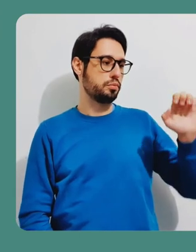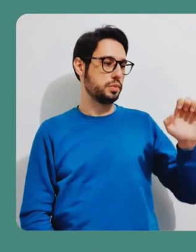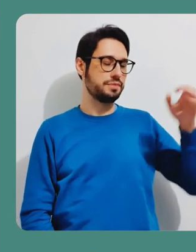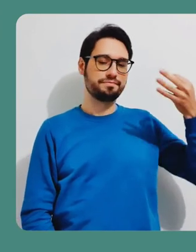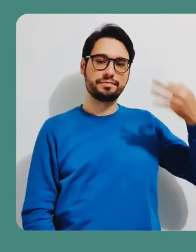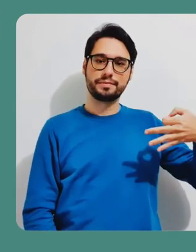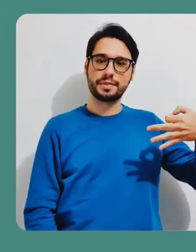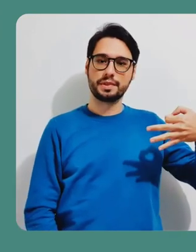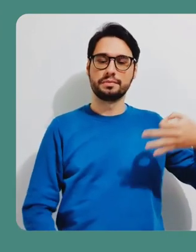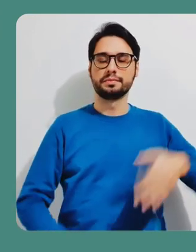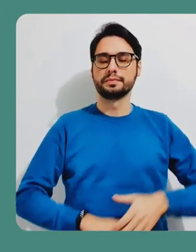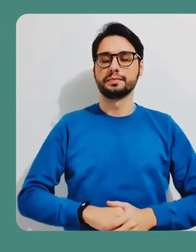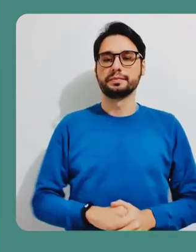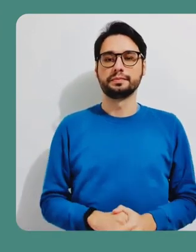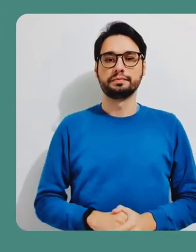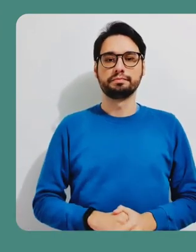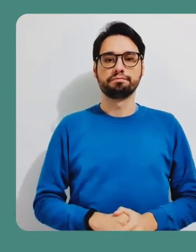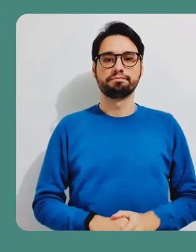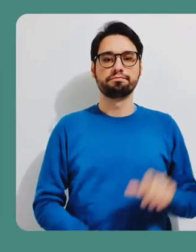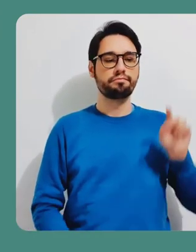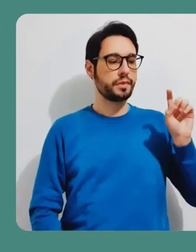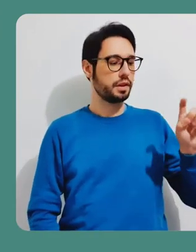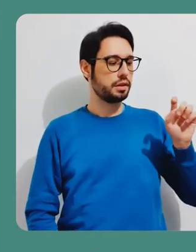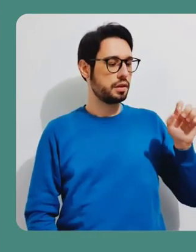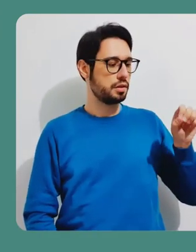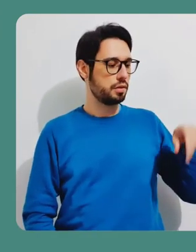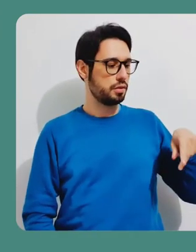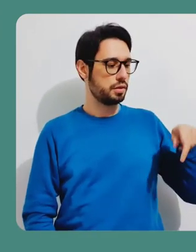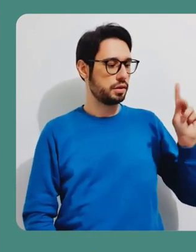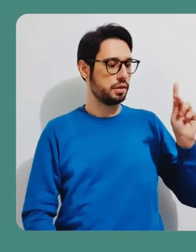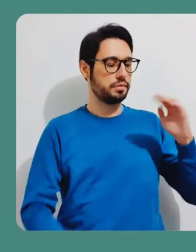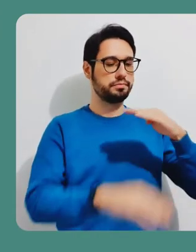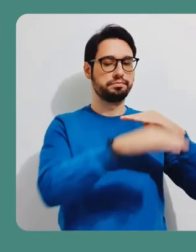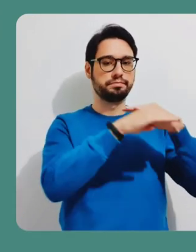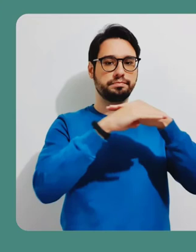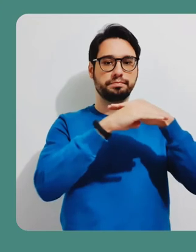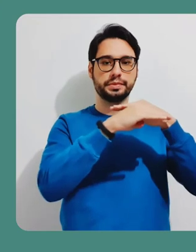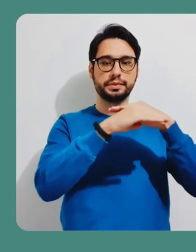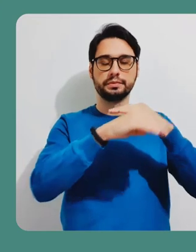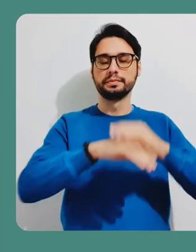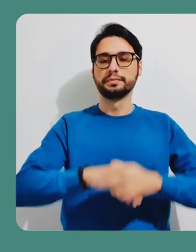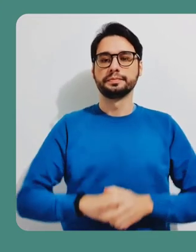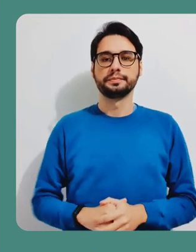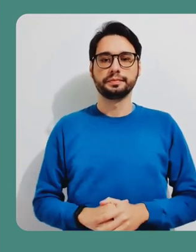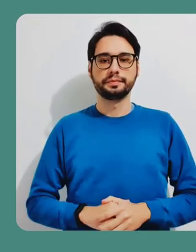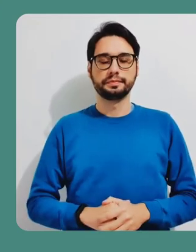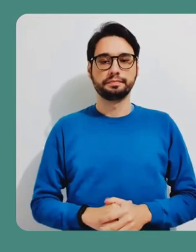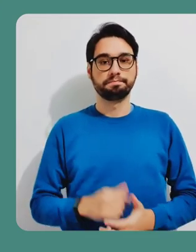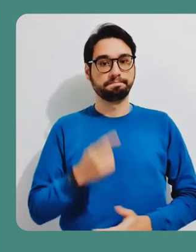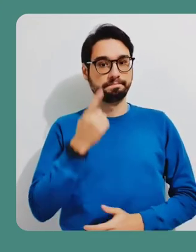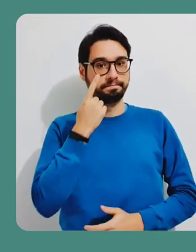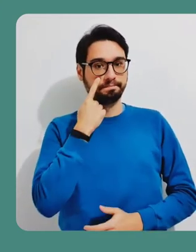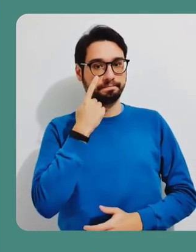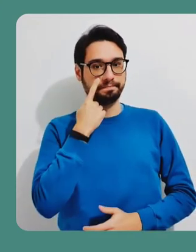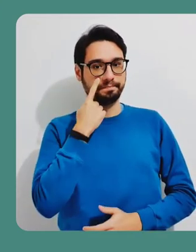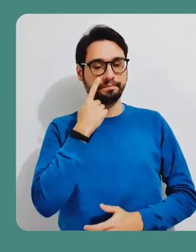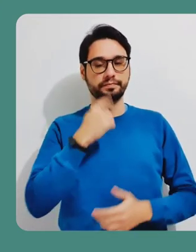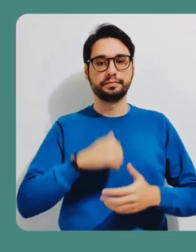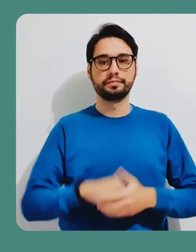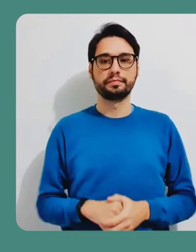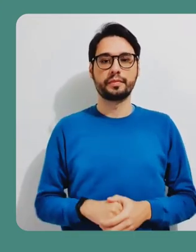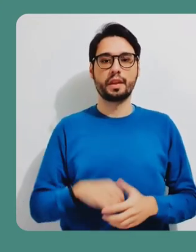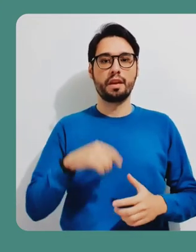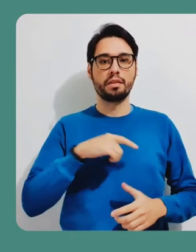música isso de forma automática vamos deixar as outras configurações como padrão e clicar em ok eu vou